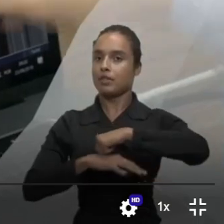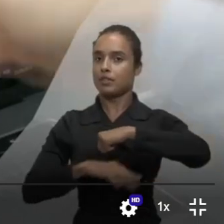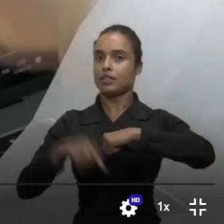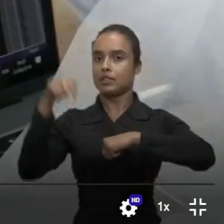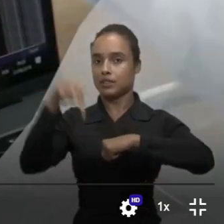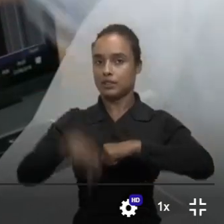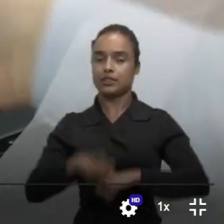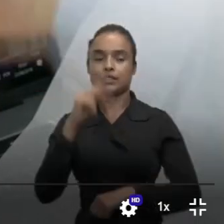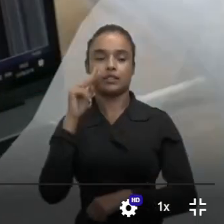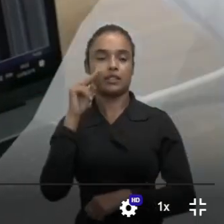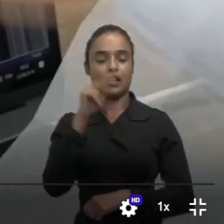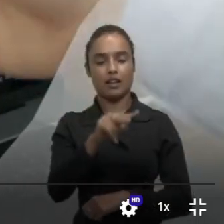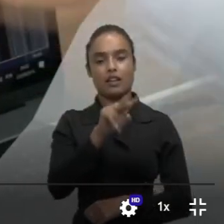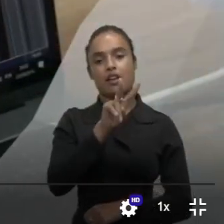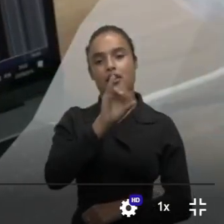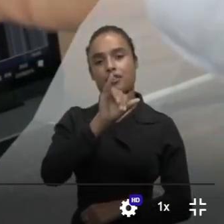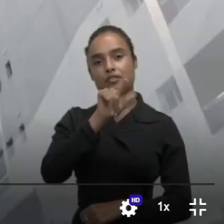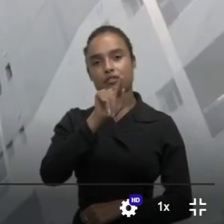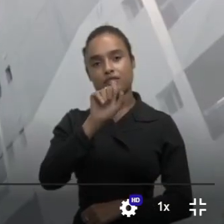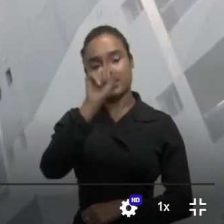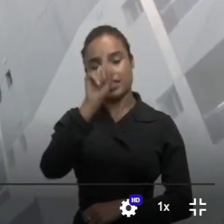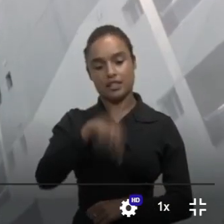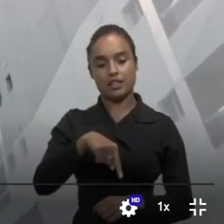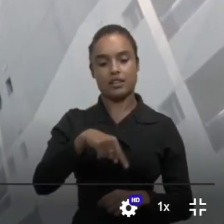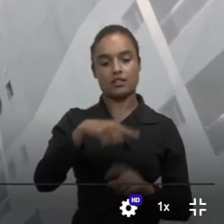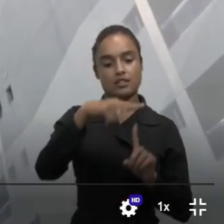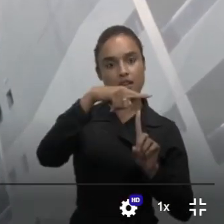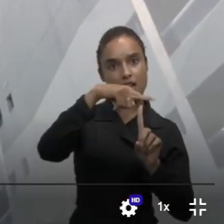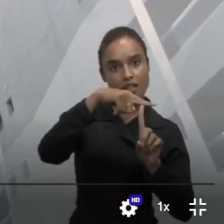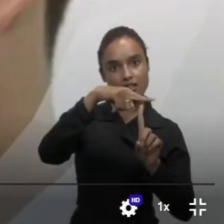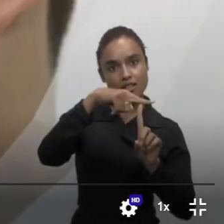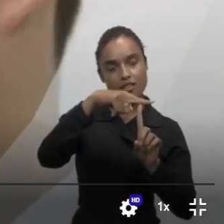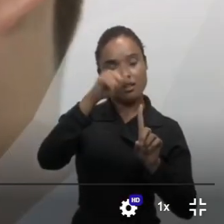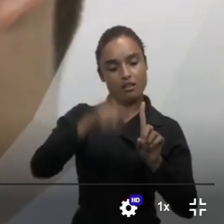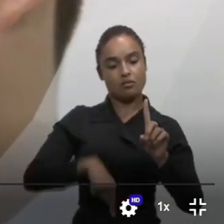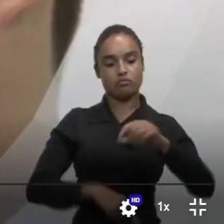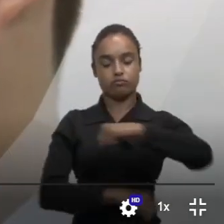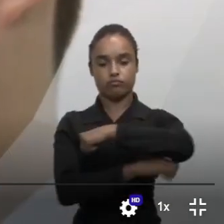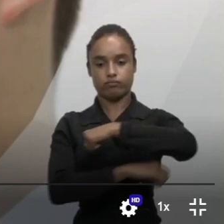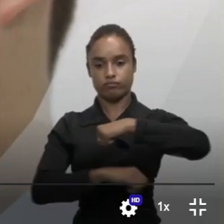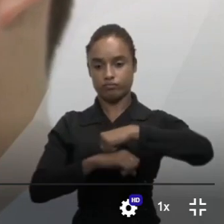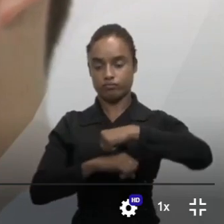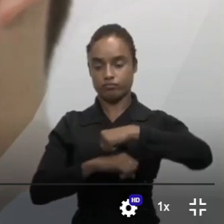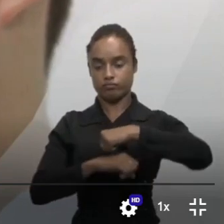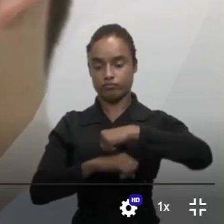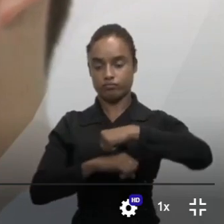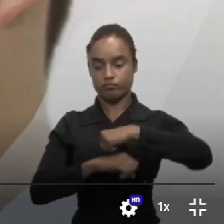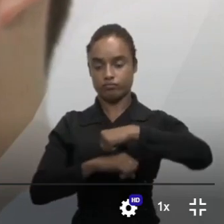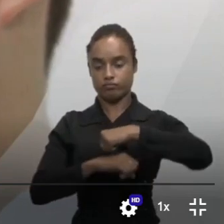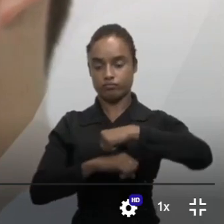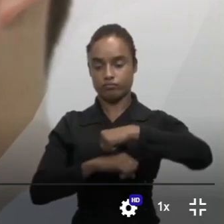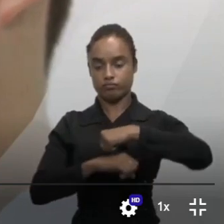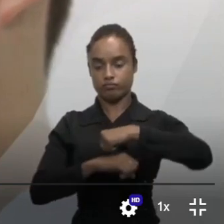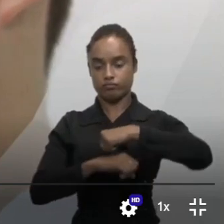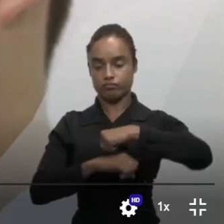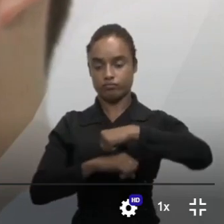das vigas em T. E na obra desse hotel, projetado pelo engenheiro Rangel Costa,